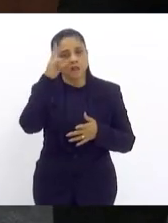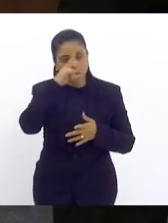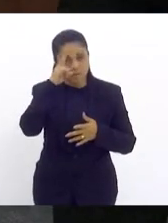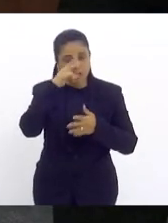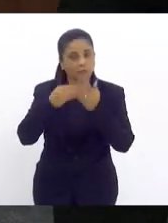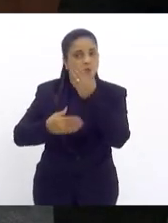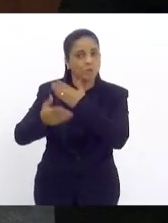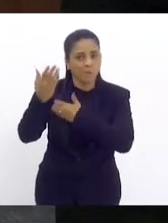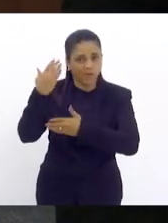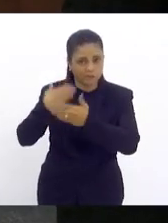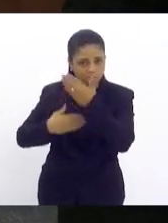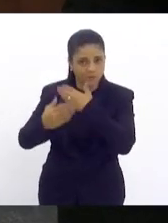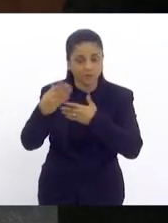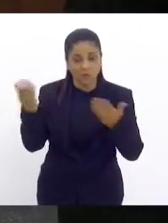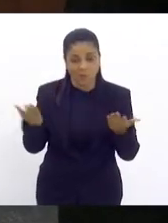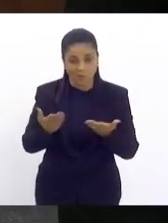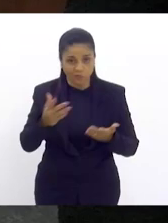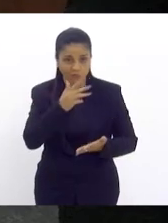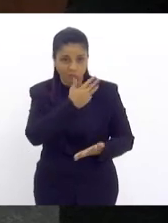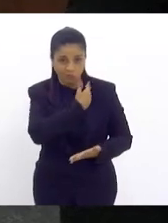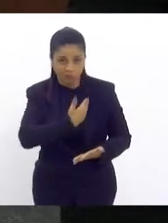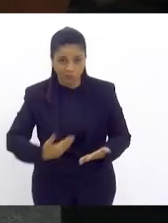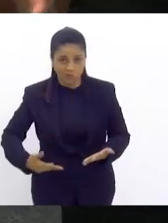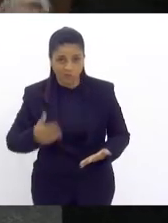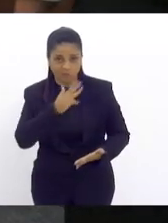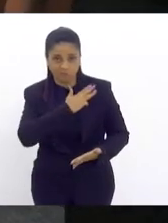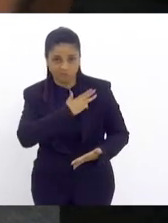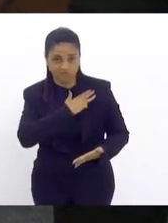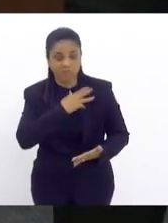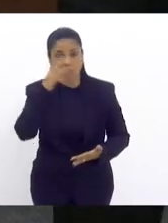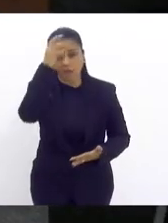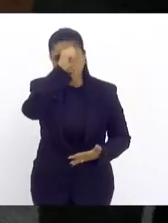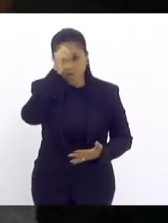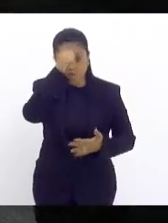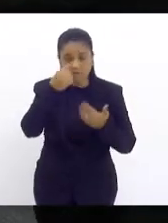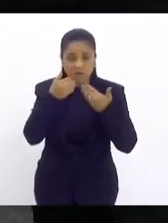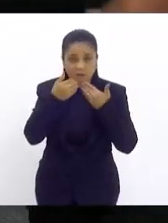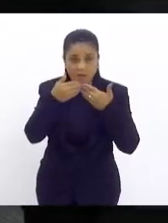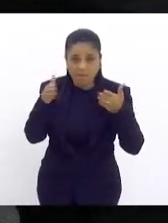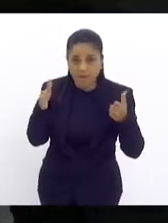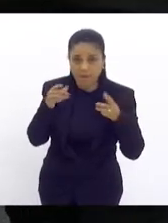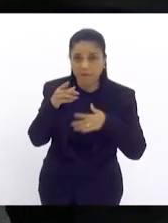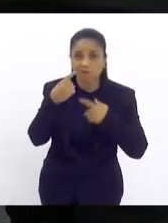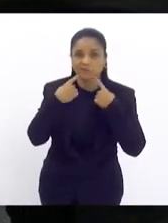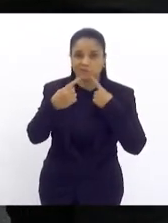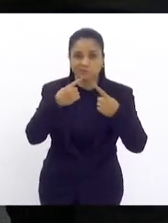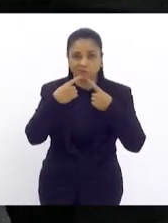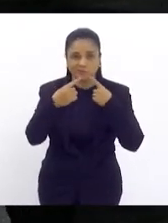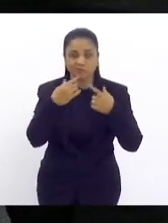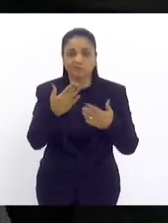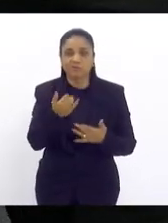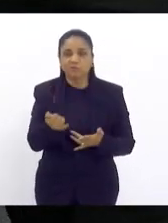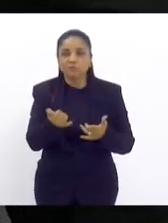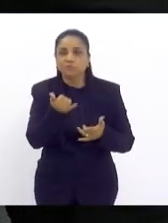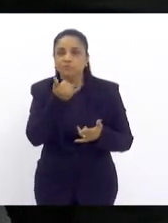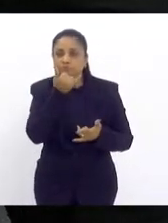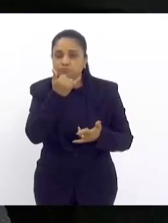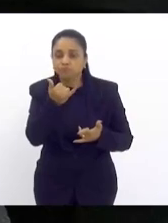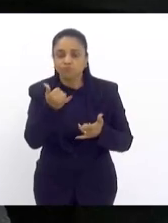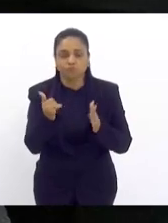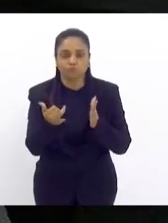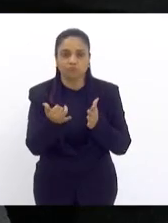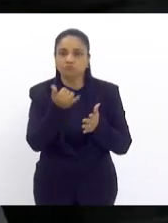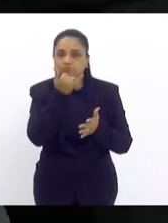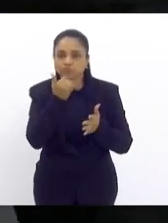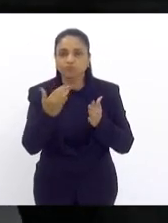que a gente tá num governo que pelo menos está aprendendo Alberto é o diálogo e que venha público pedir desculpas pelos erros que comete